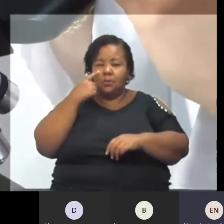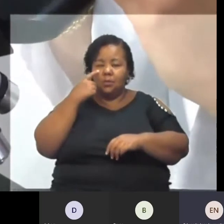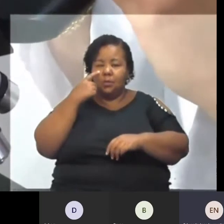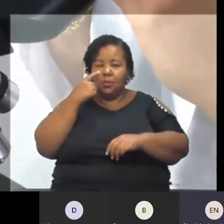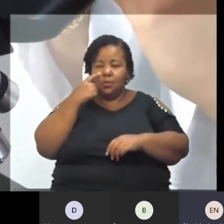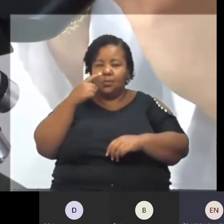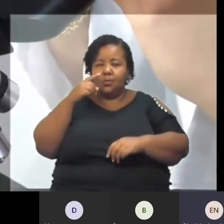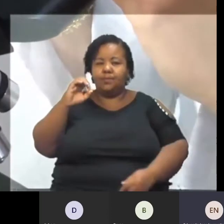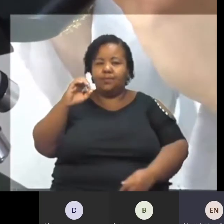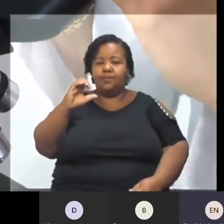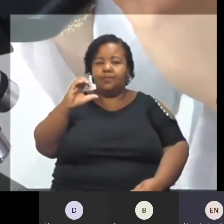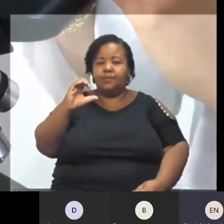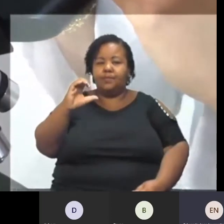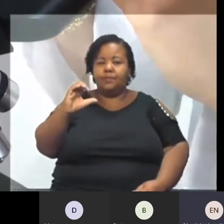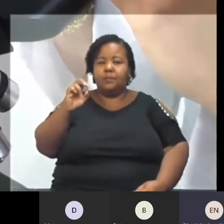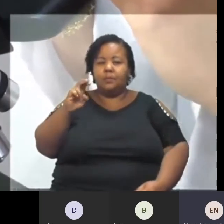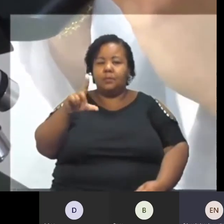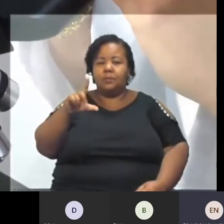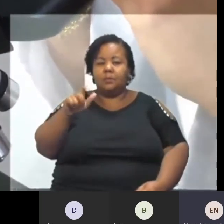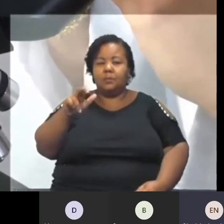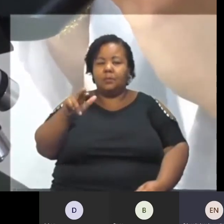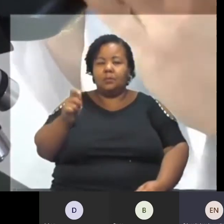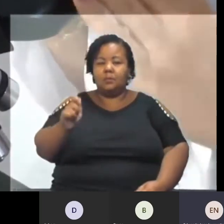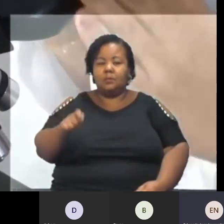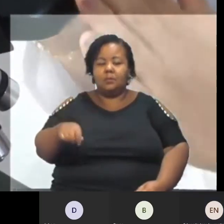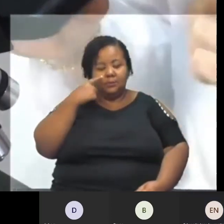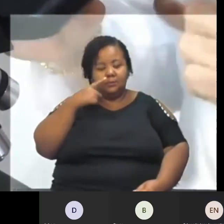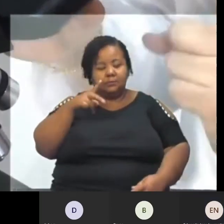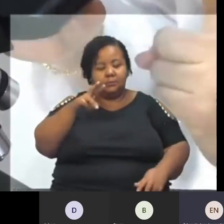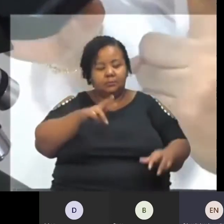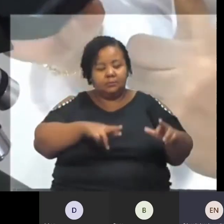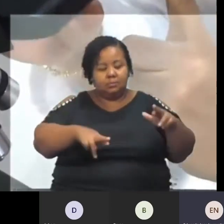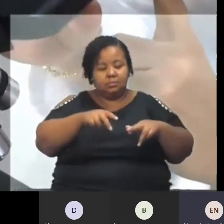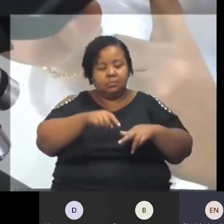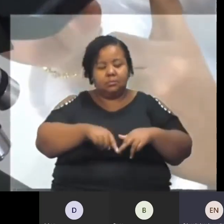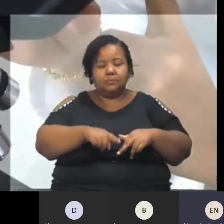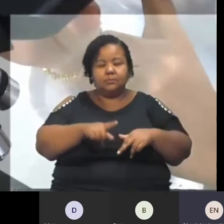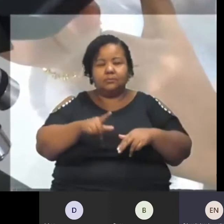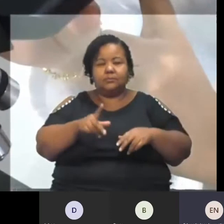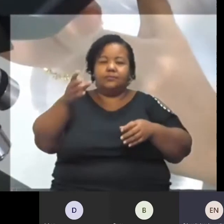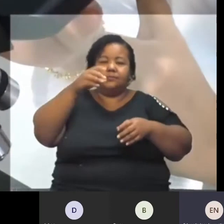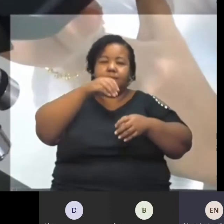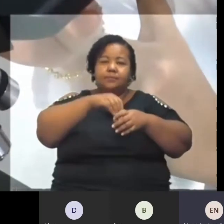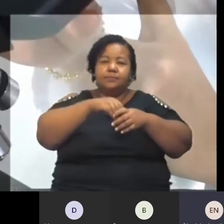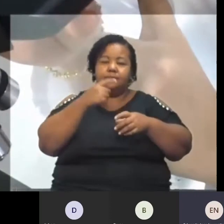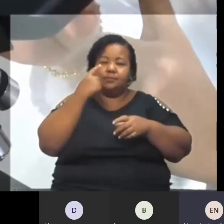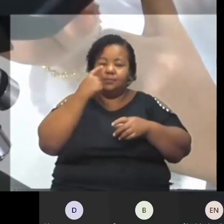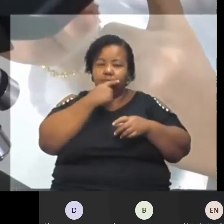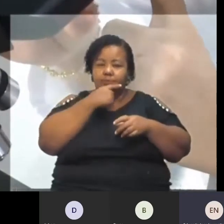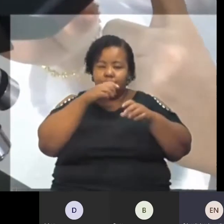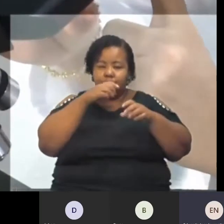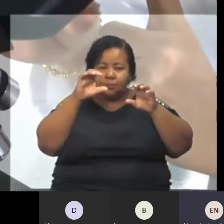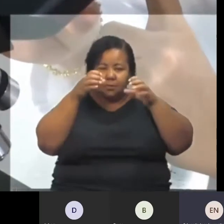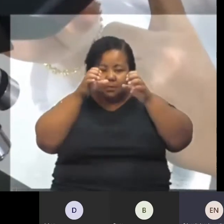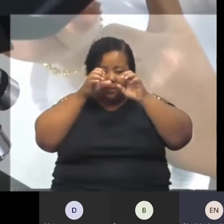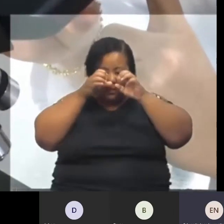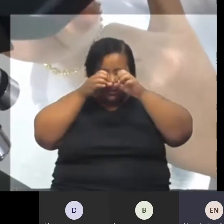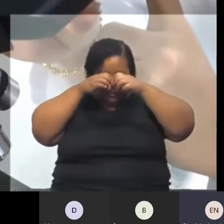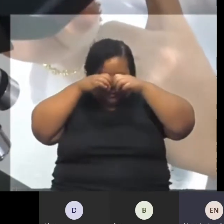A ocular, ela serve para visualizar o objeto. Então, você vai colocar os seus olhos aqui e aí,